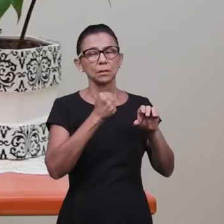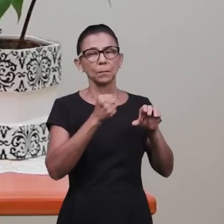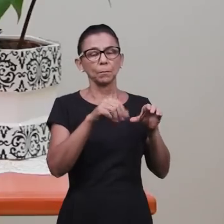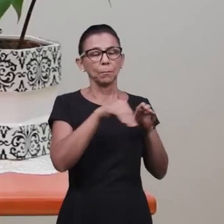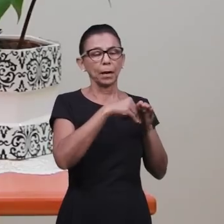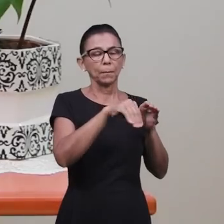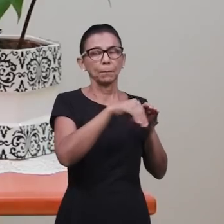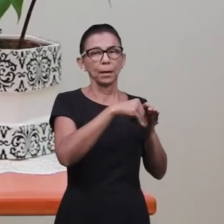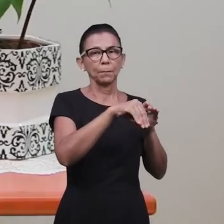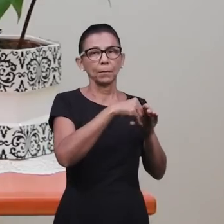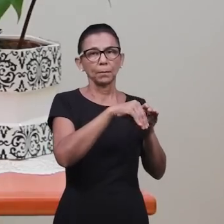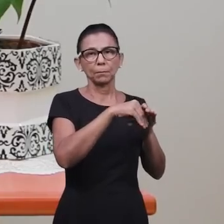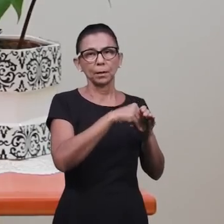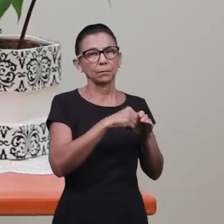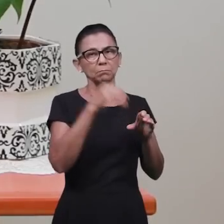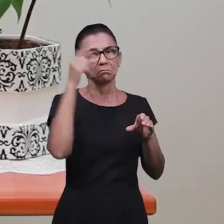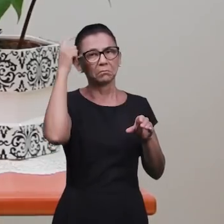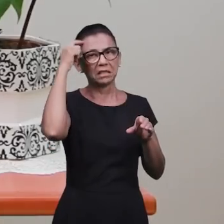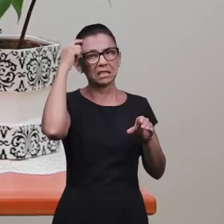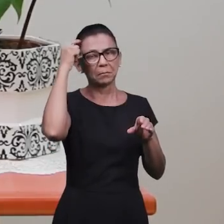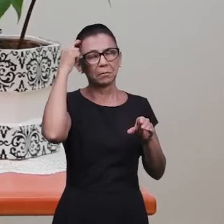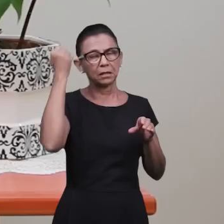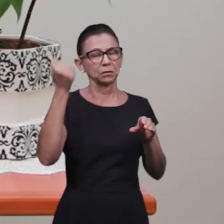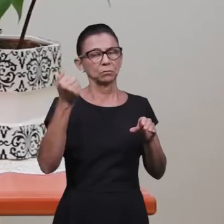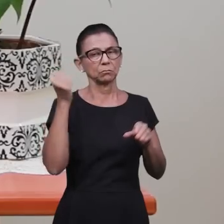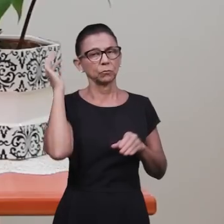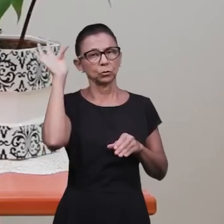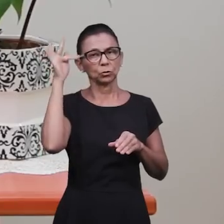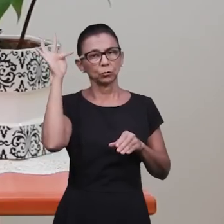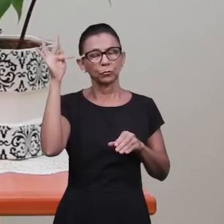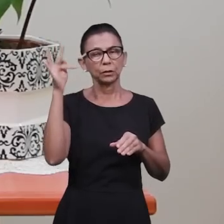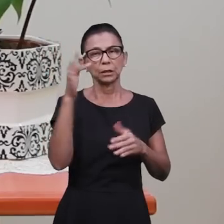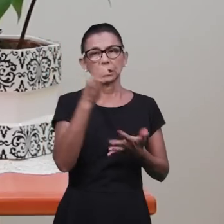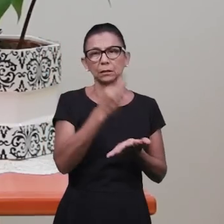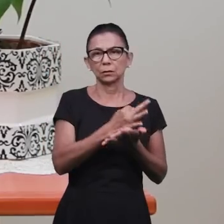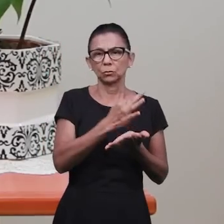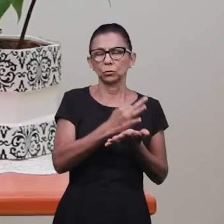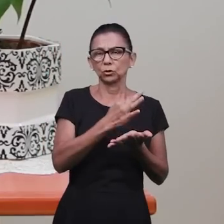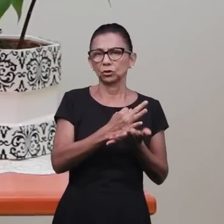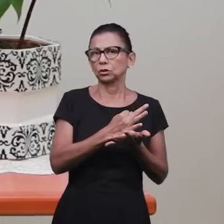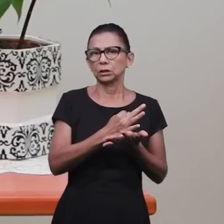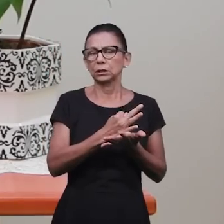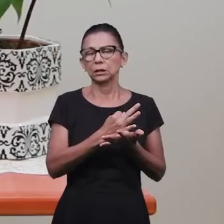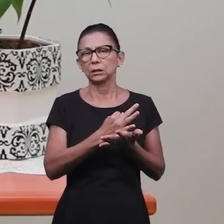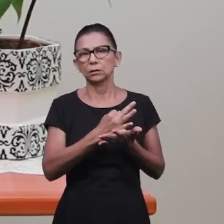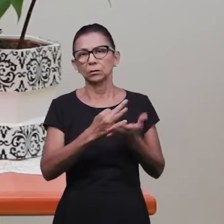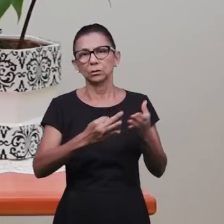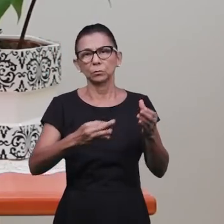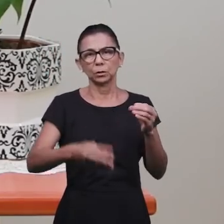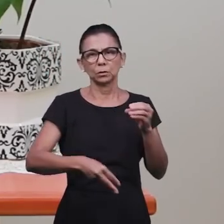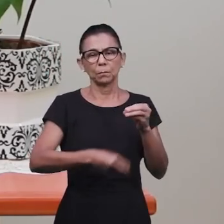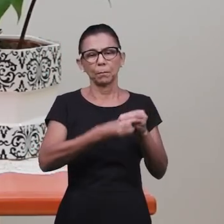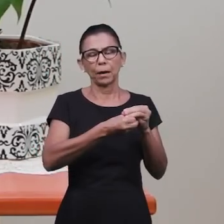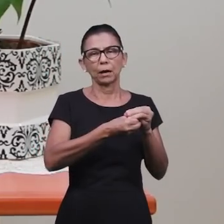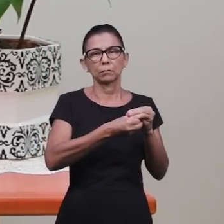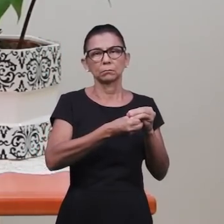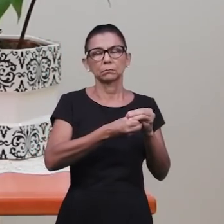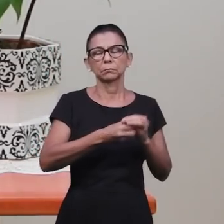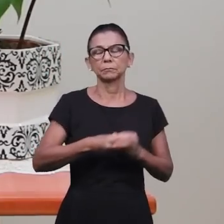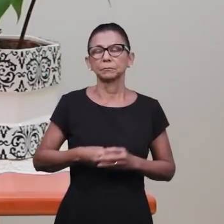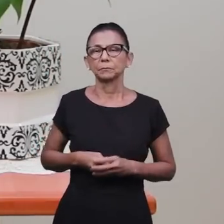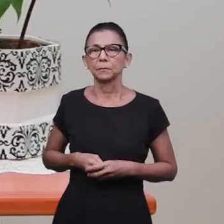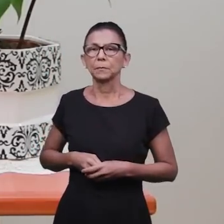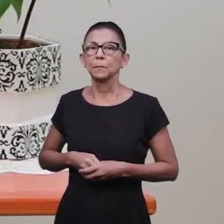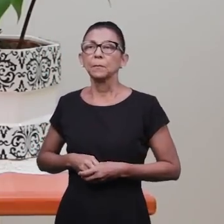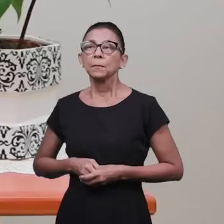onde você pode englobar, você pode abraçar todo e qualquer tipo de pensamento, filosofia, teologia e tudo